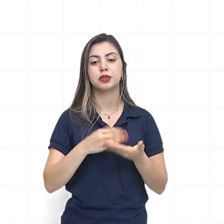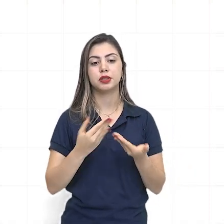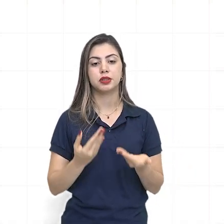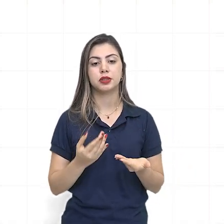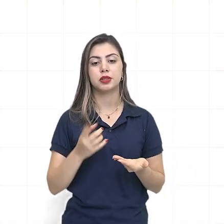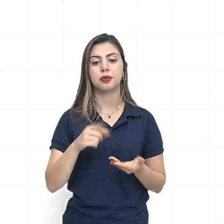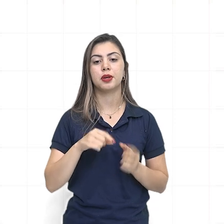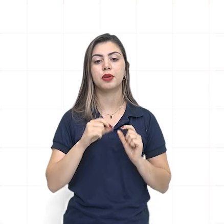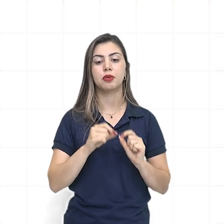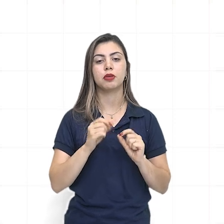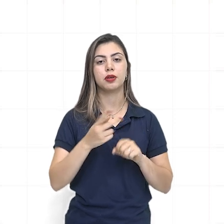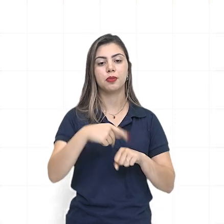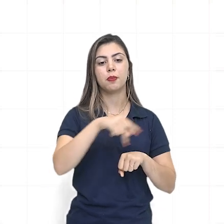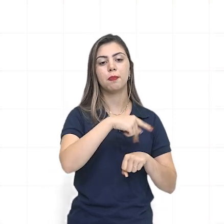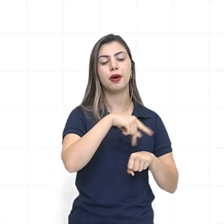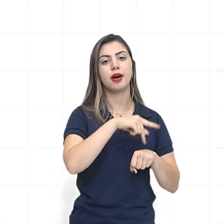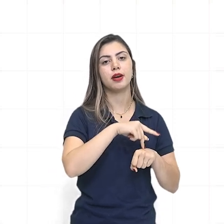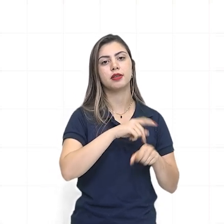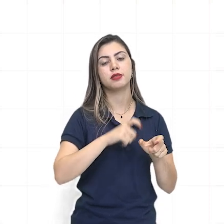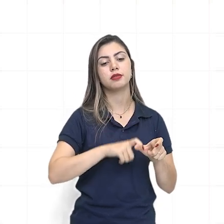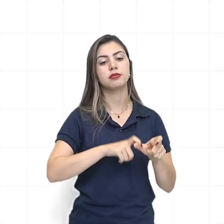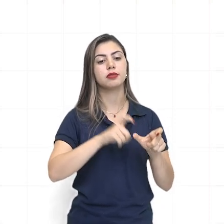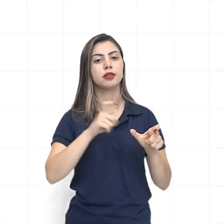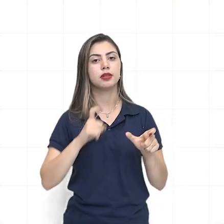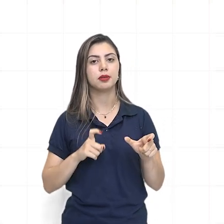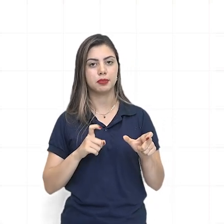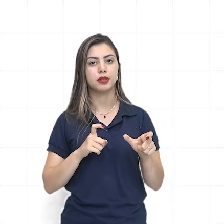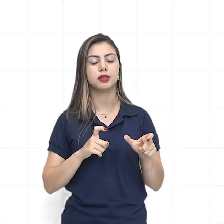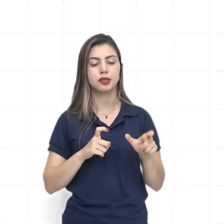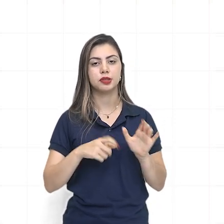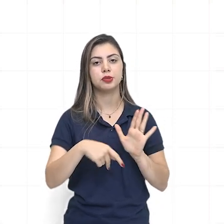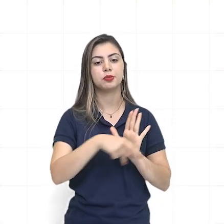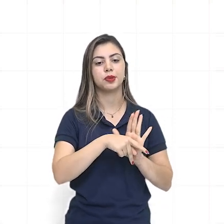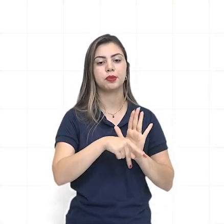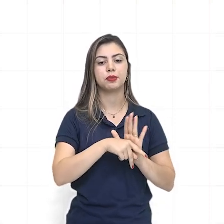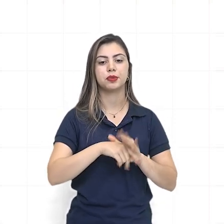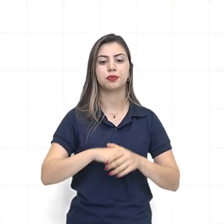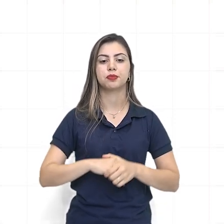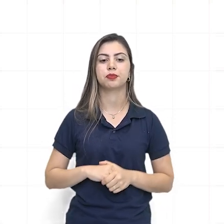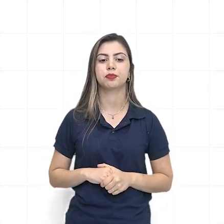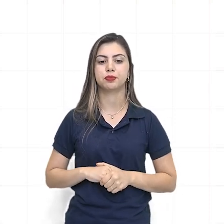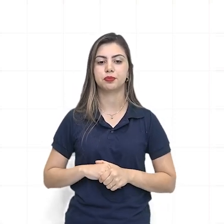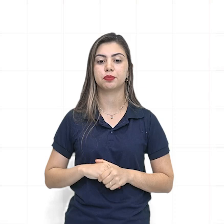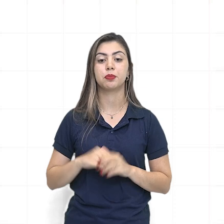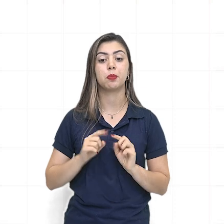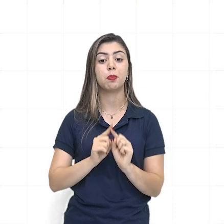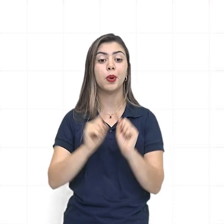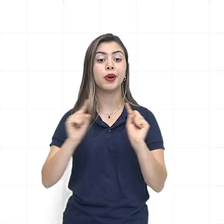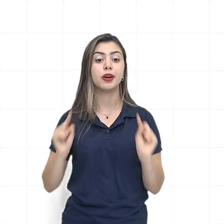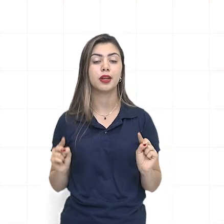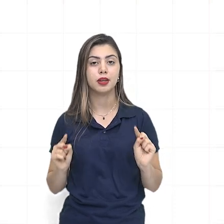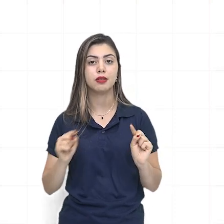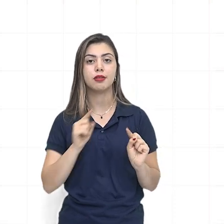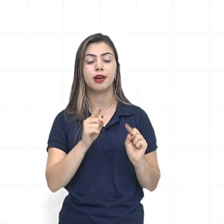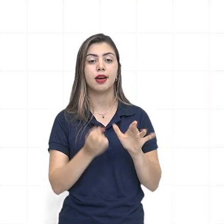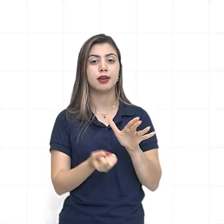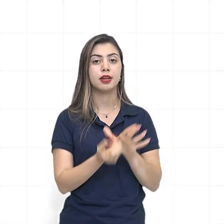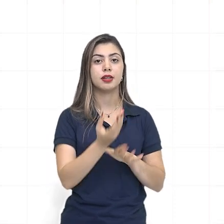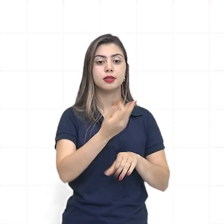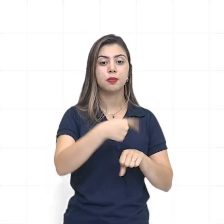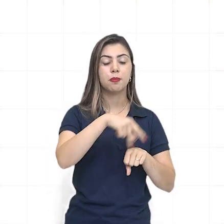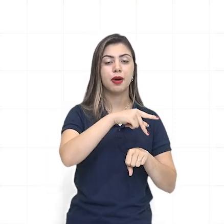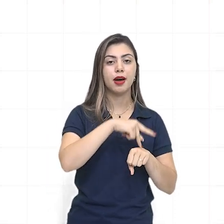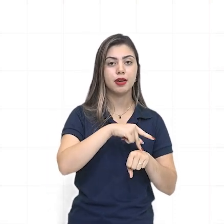assim novamente como uma entidade independente. Contudo, essa